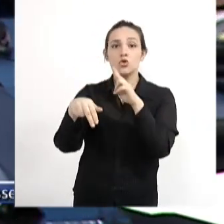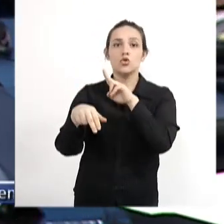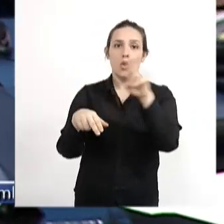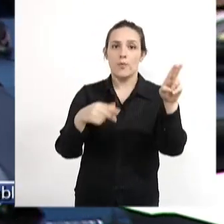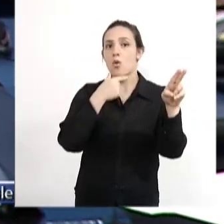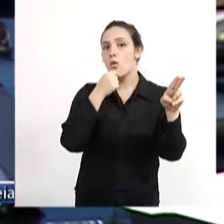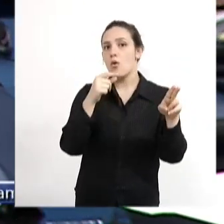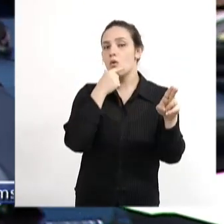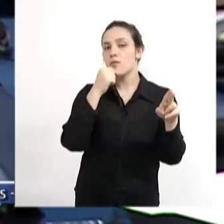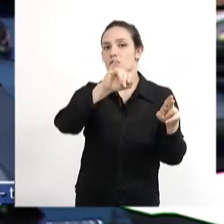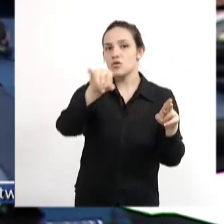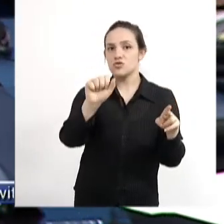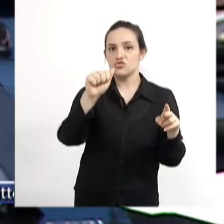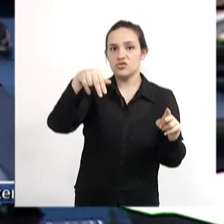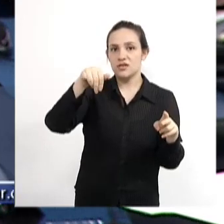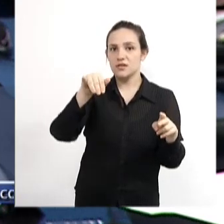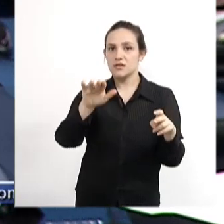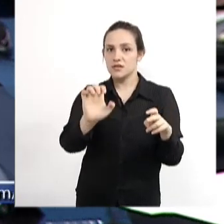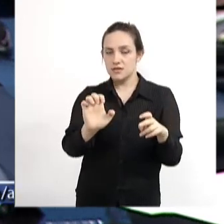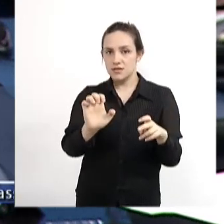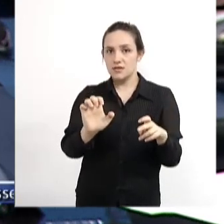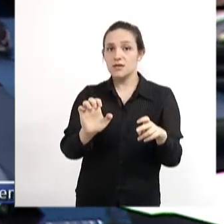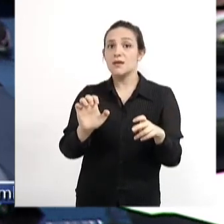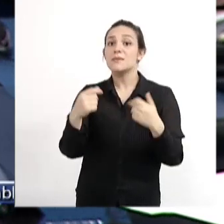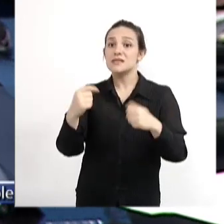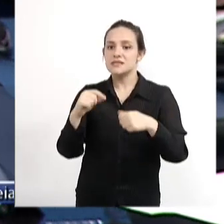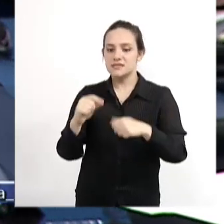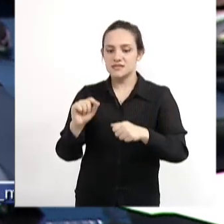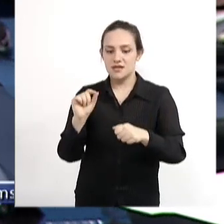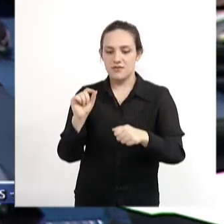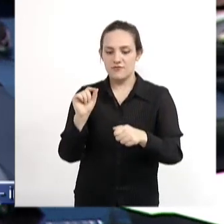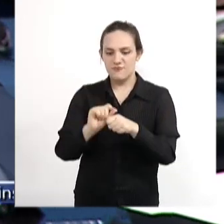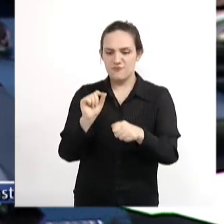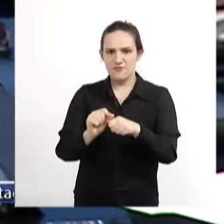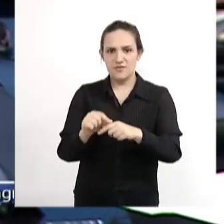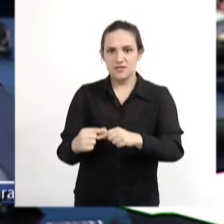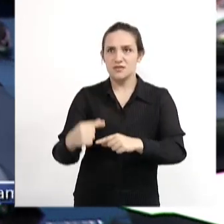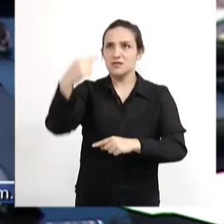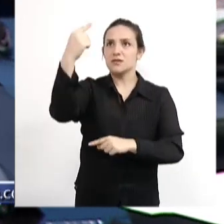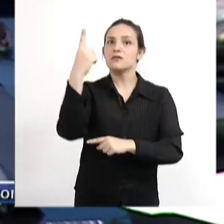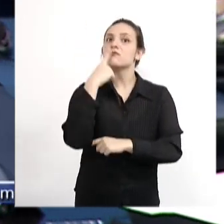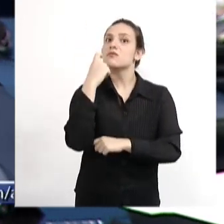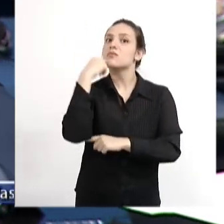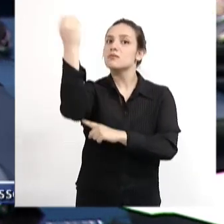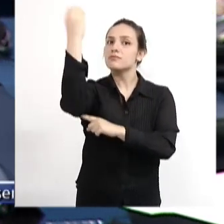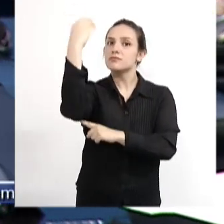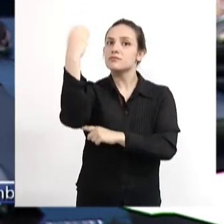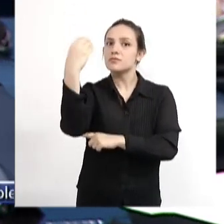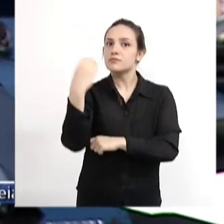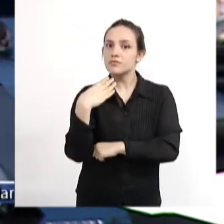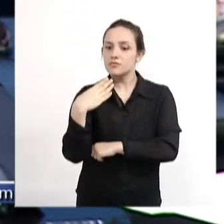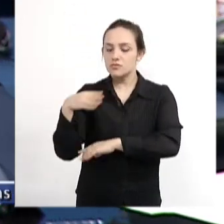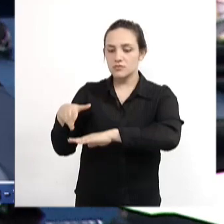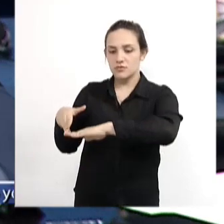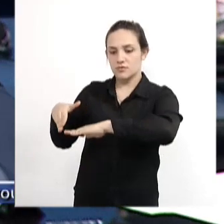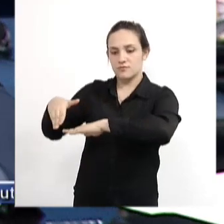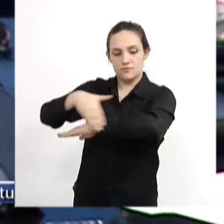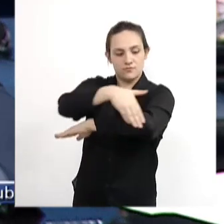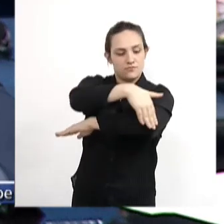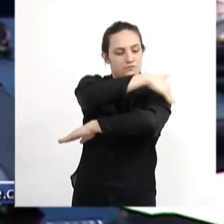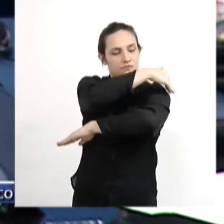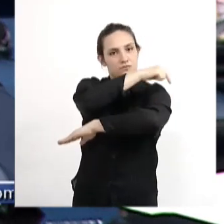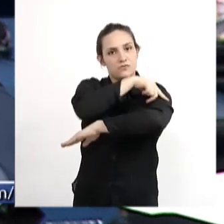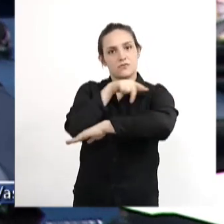Bruno, solicitando instalação de semáforo, cruzamento das ruas Ministro José Linhares, esquina com a rua Yokohama, na